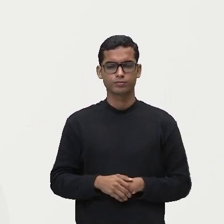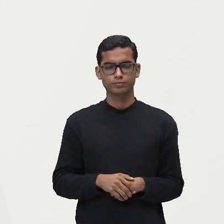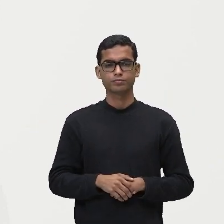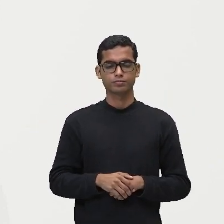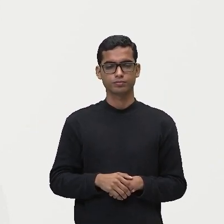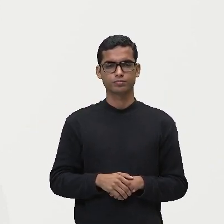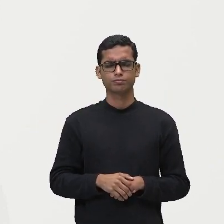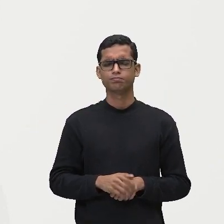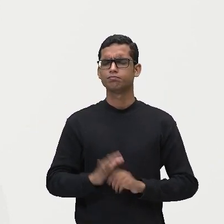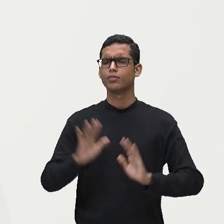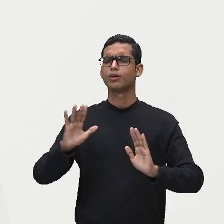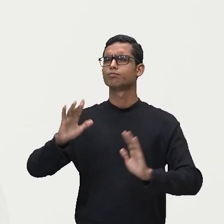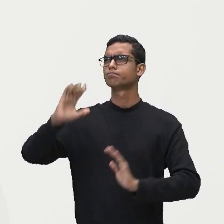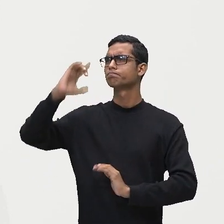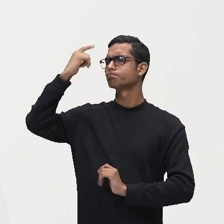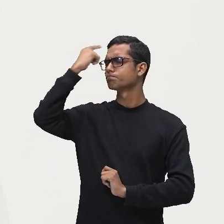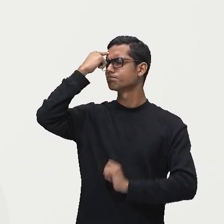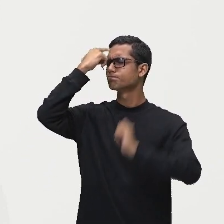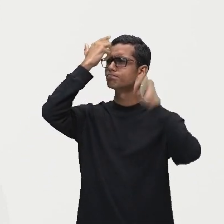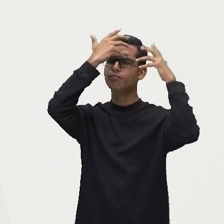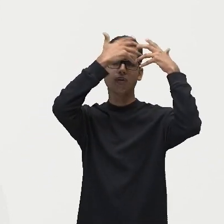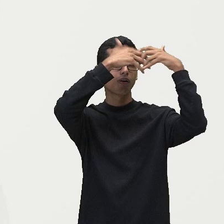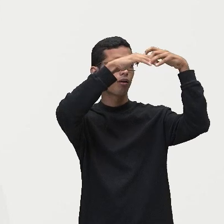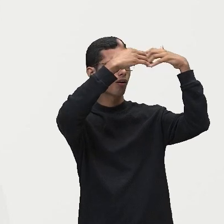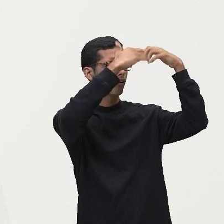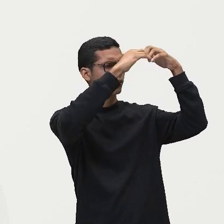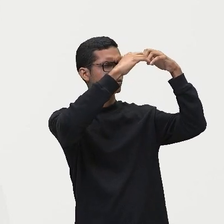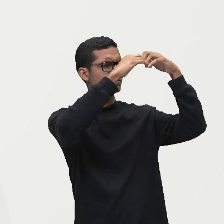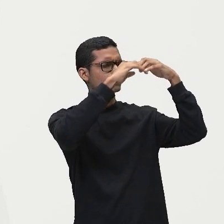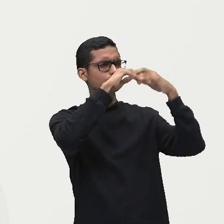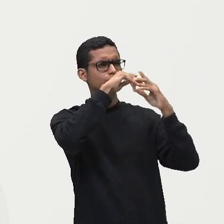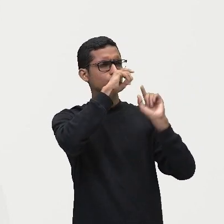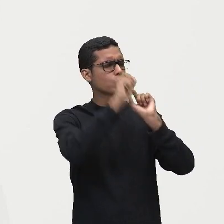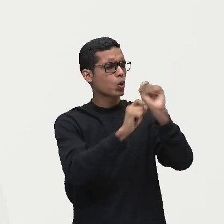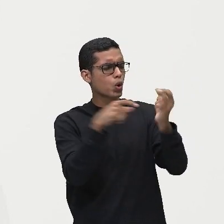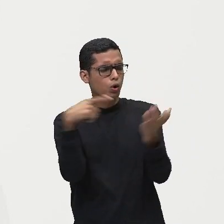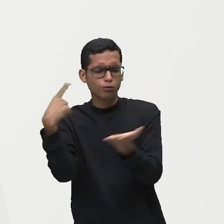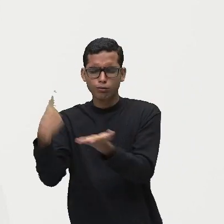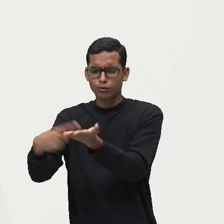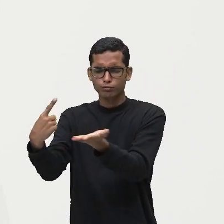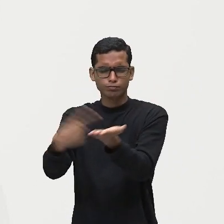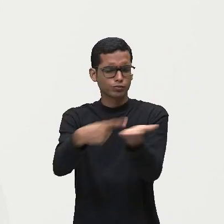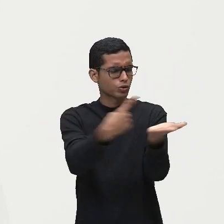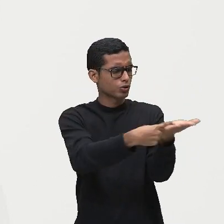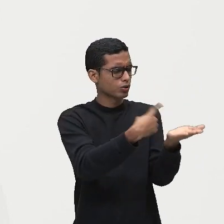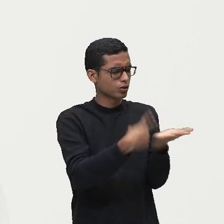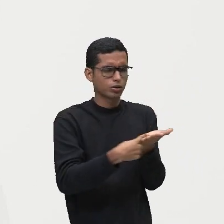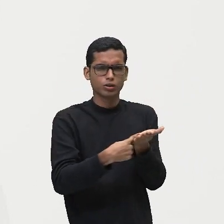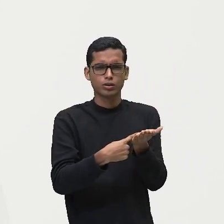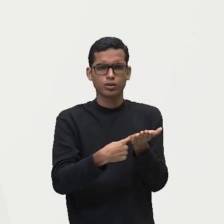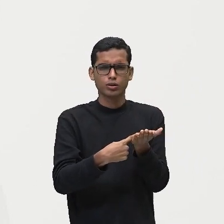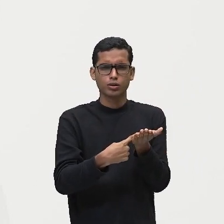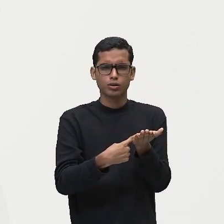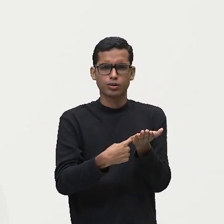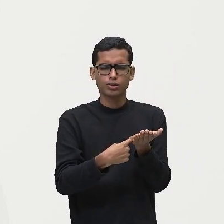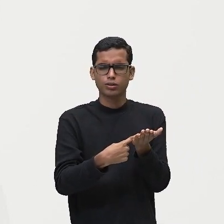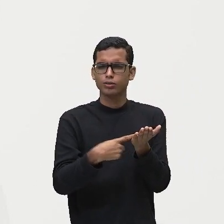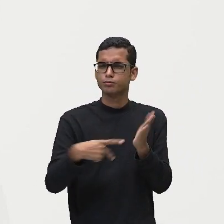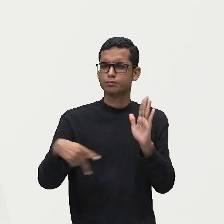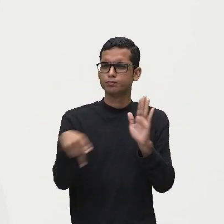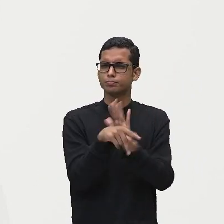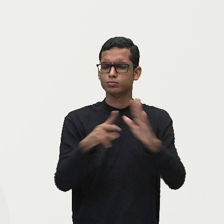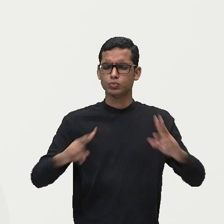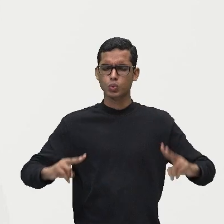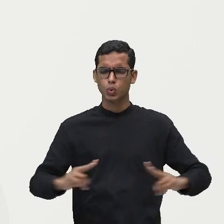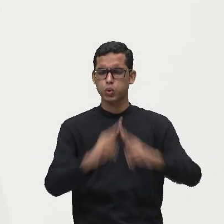se perguntando, o que é esse Acordo de Paris, professora? É